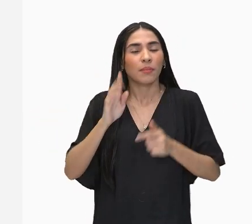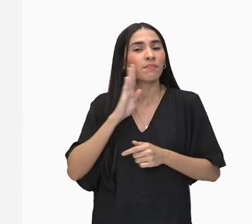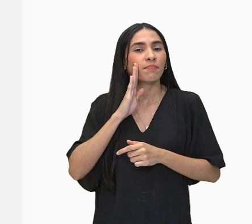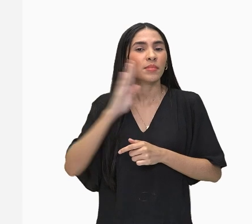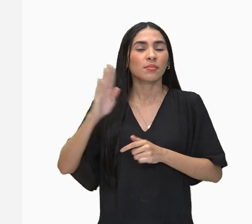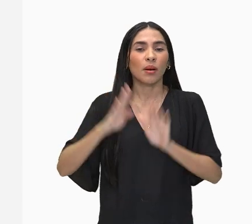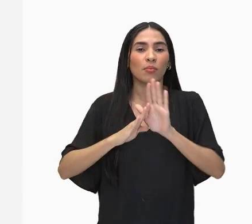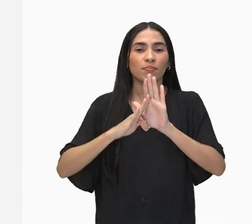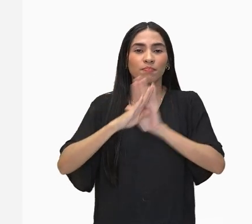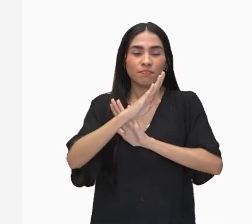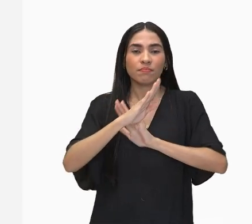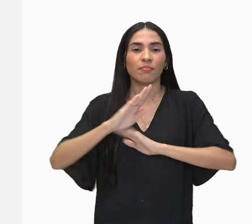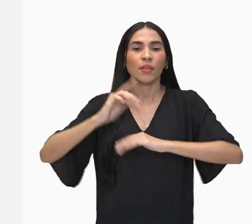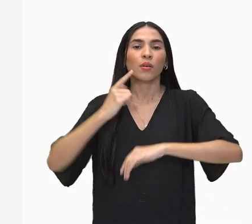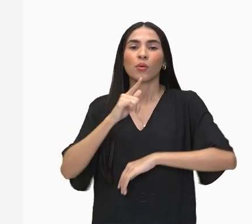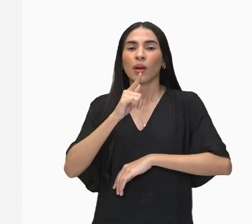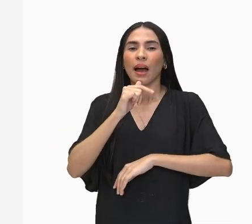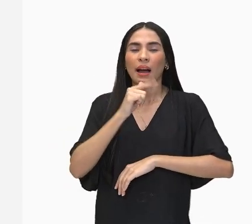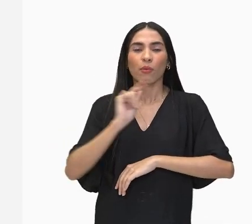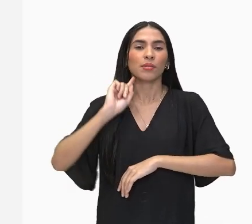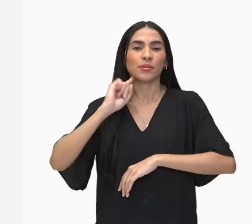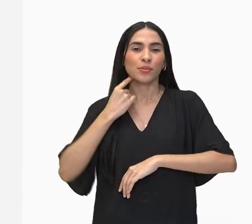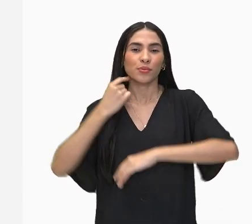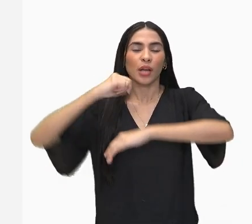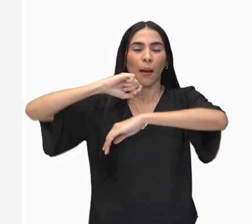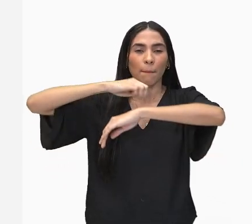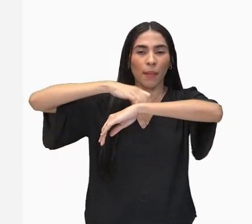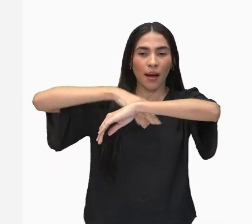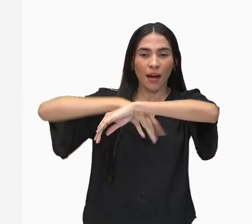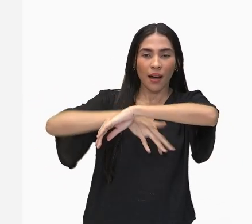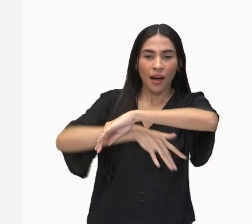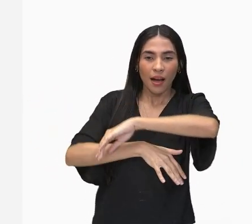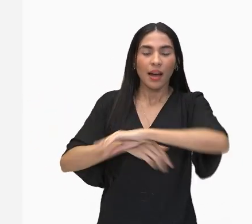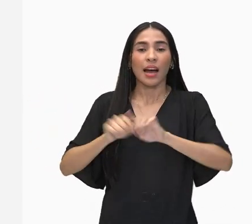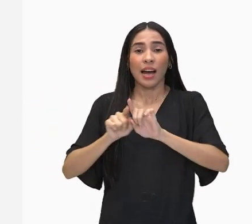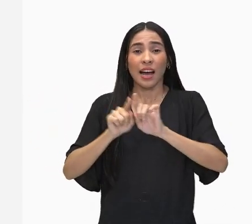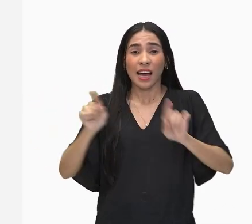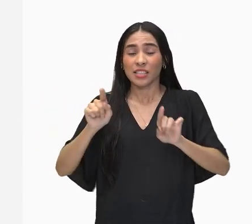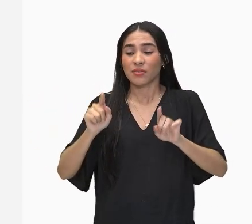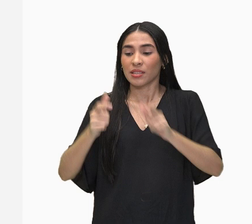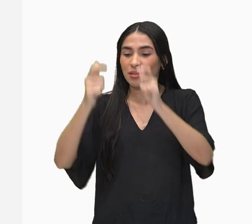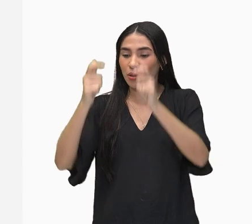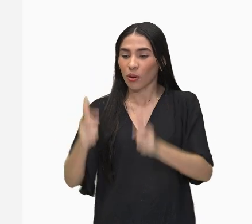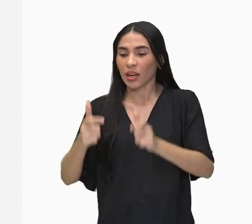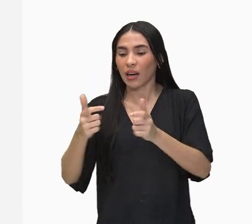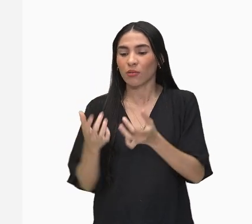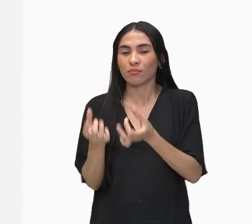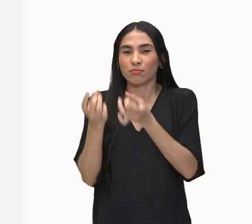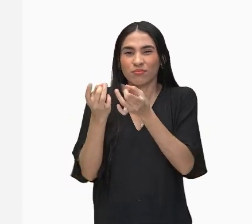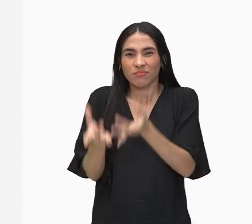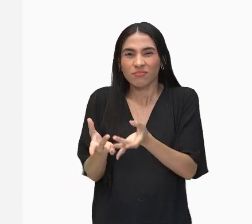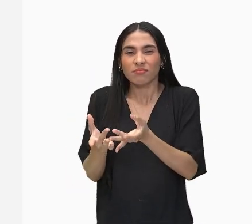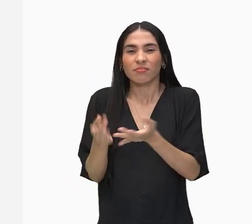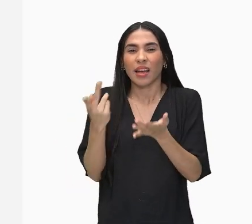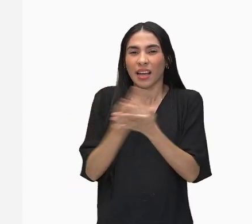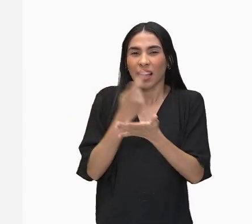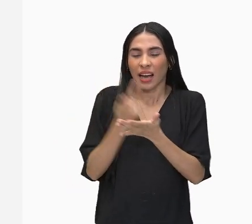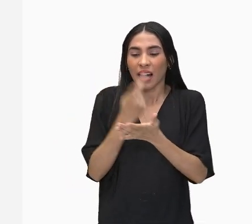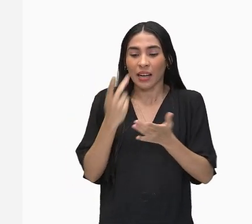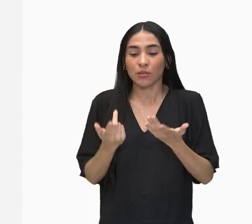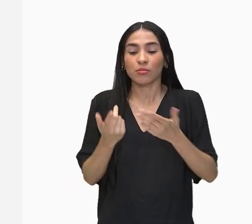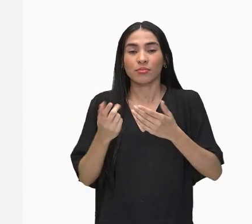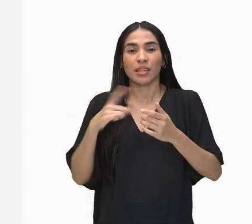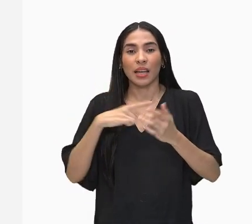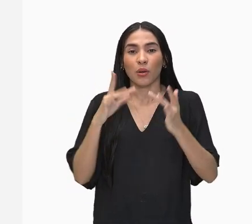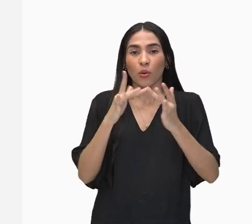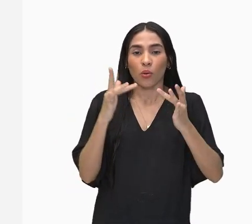das águas subterrâneas, né? Então, esses materiais, muitas vezes produzidos nos lixões, nos aterros sanitários, eles chegam até o